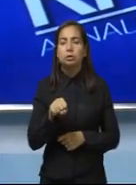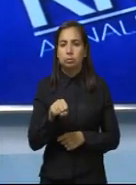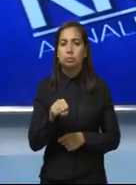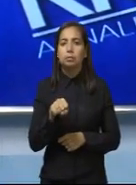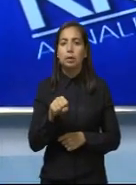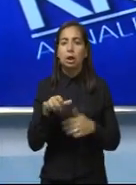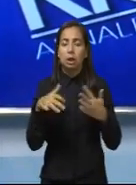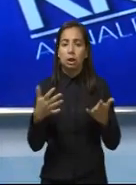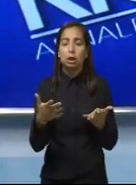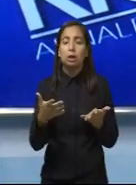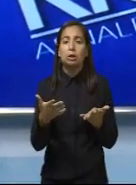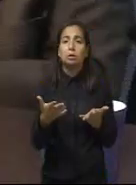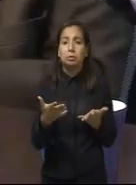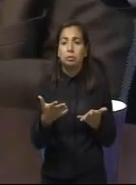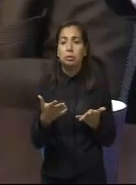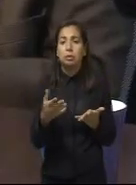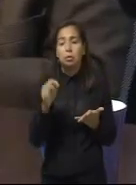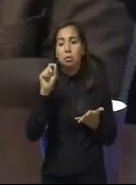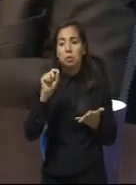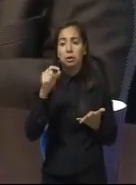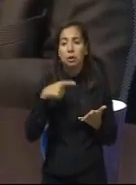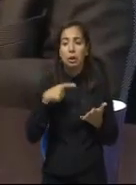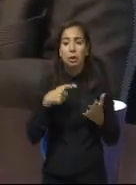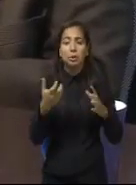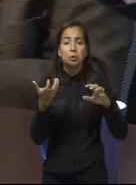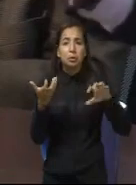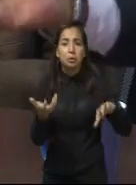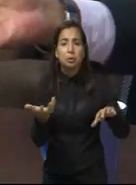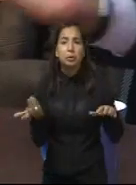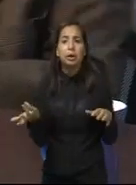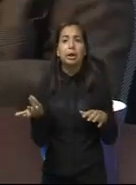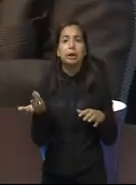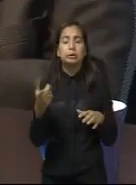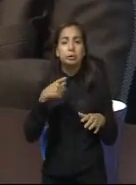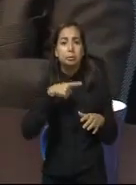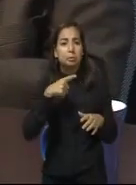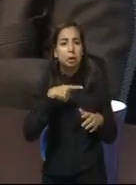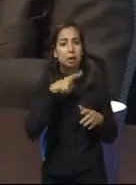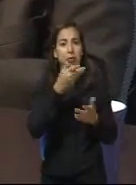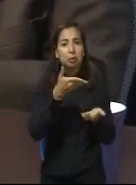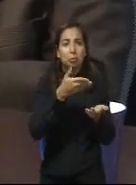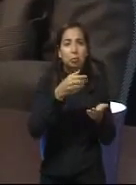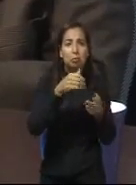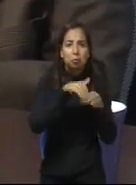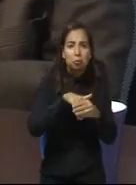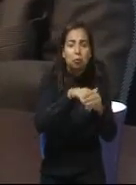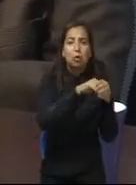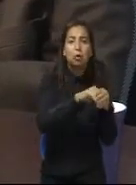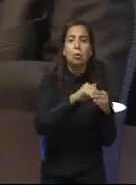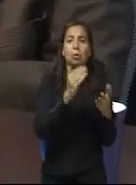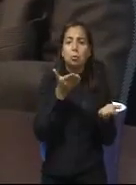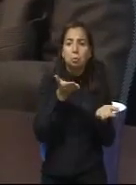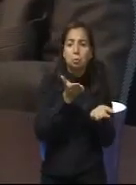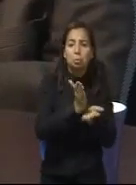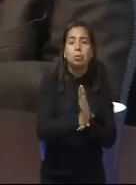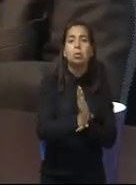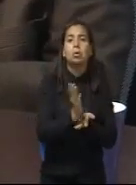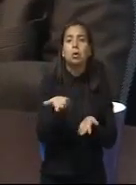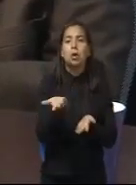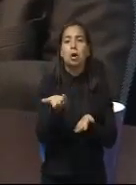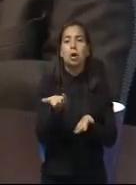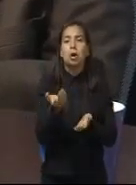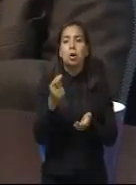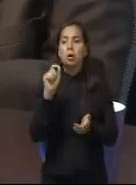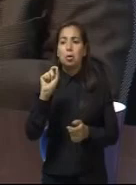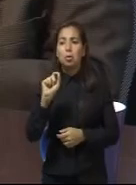otimista. Às vezes vem do Congresso, vem uma decisão que não foi motivada por